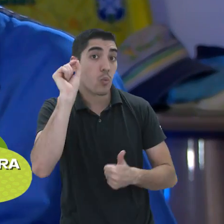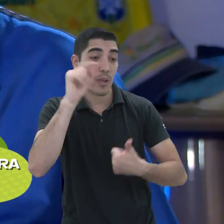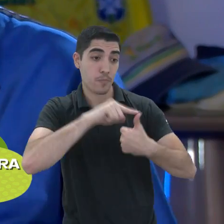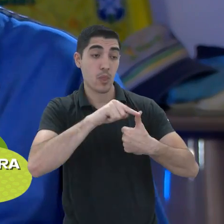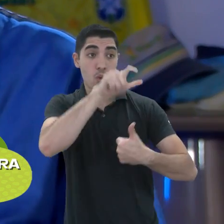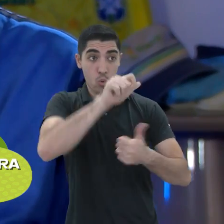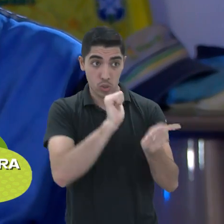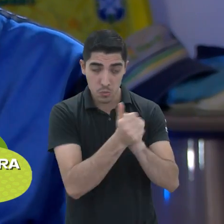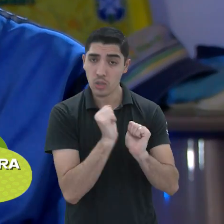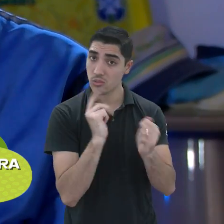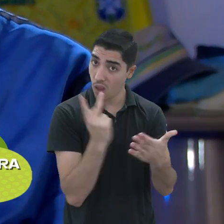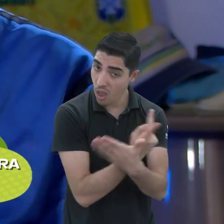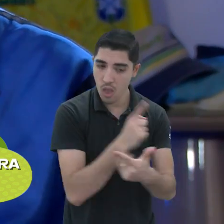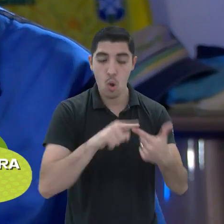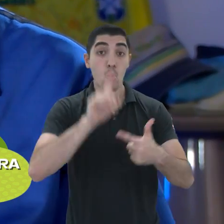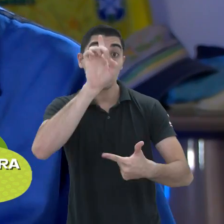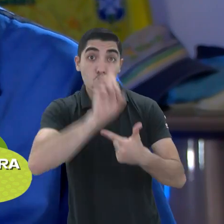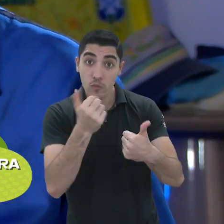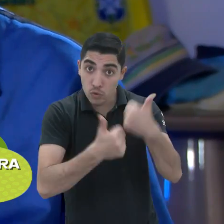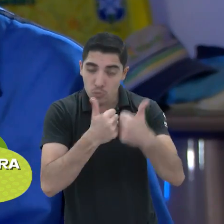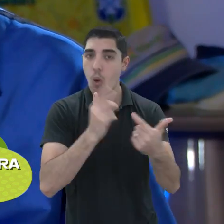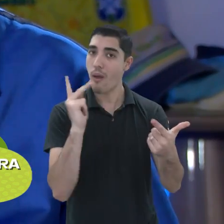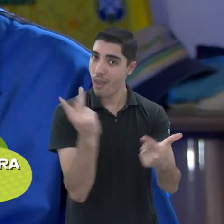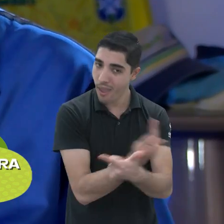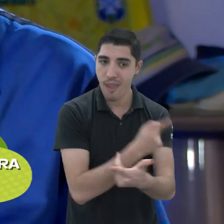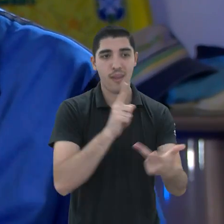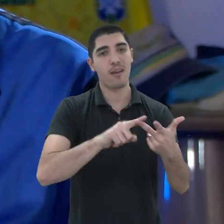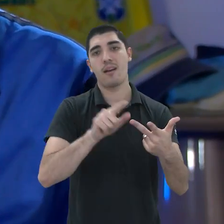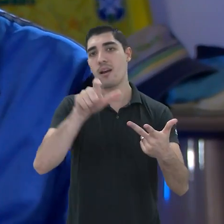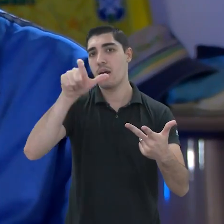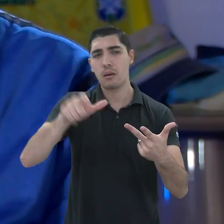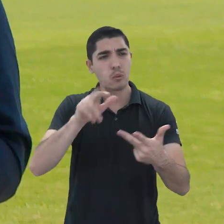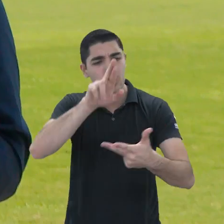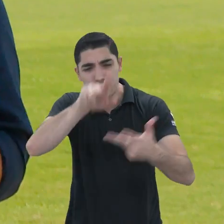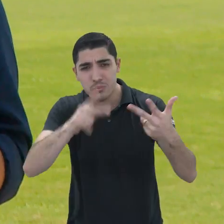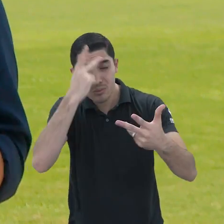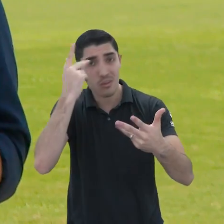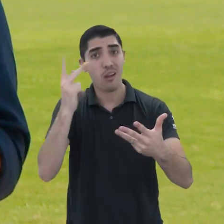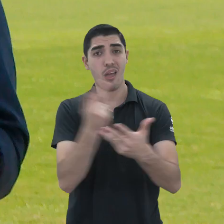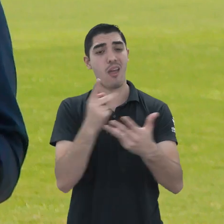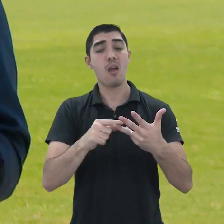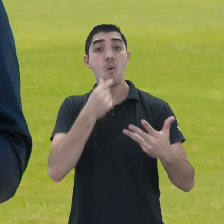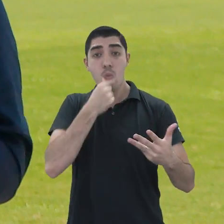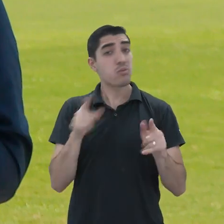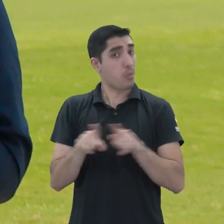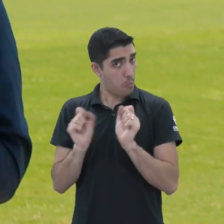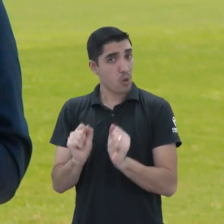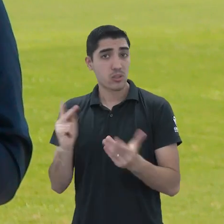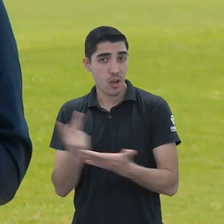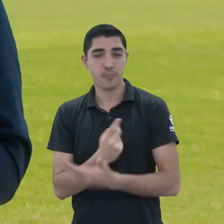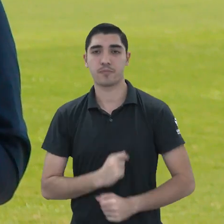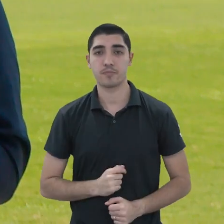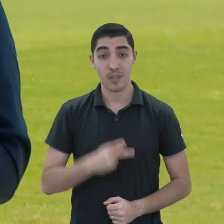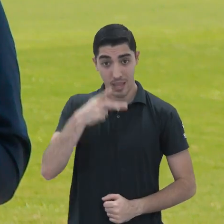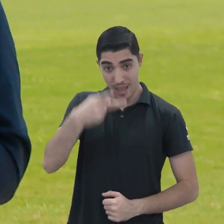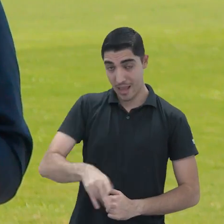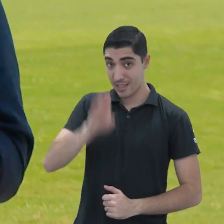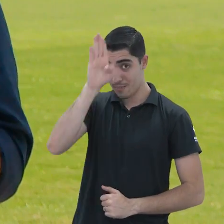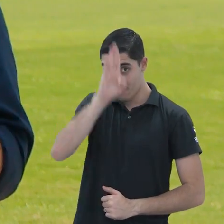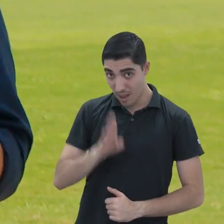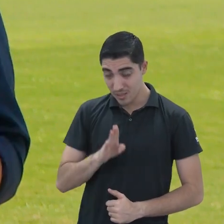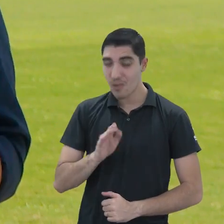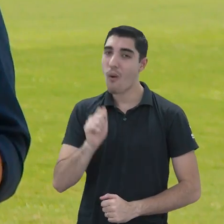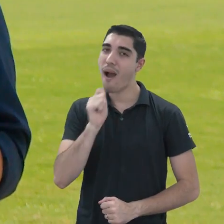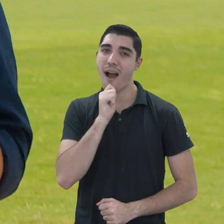jogador erra, o dirigente erra, o treinador erra e o árbitro também pode errar. No Brasil, ser árbitro de futebol não é considerado